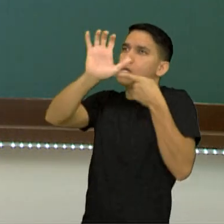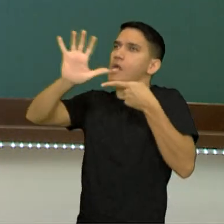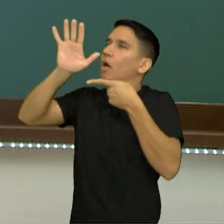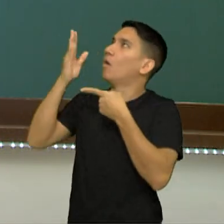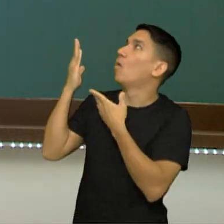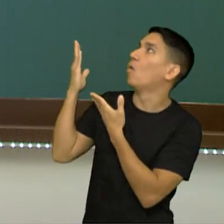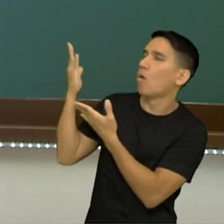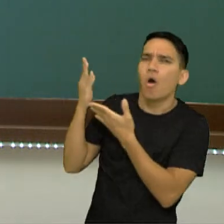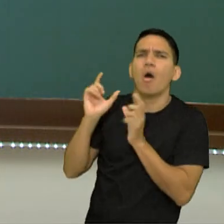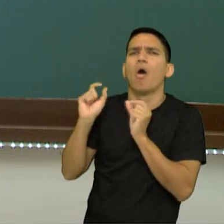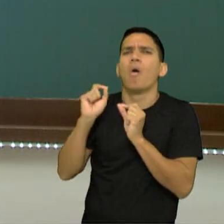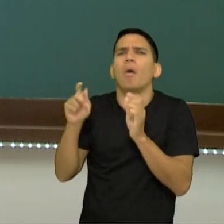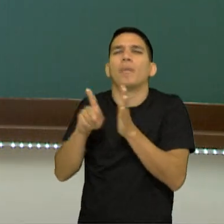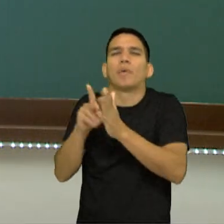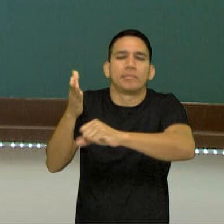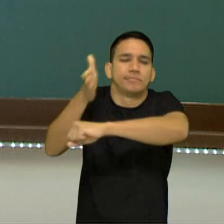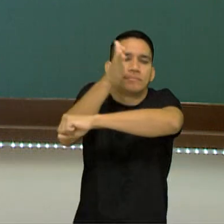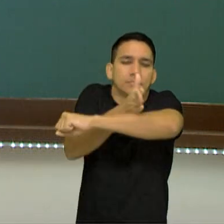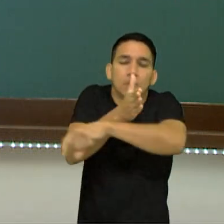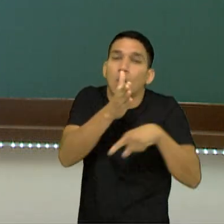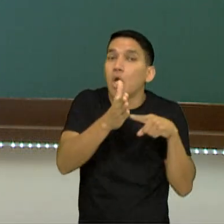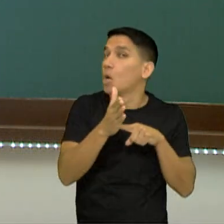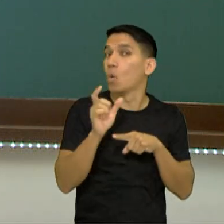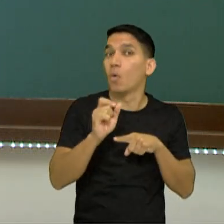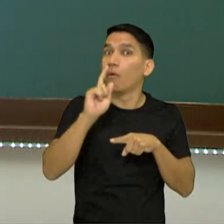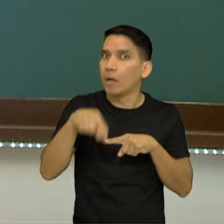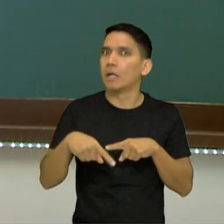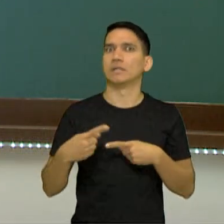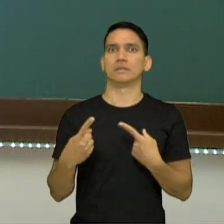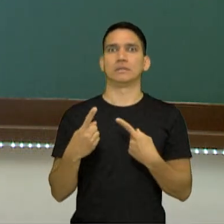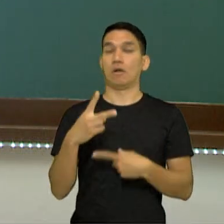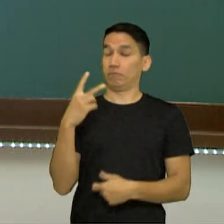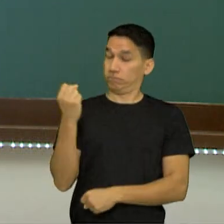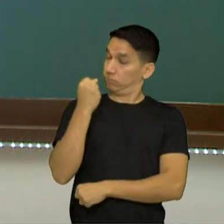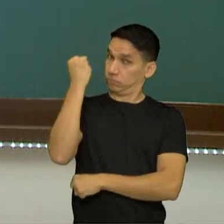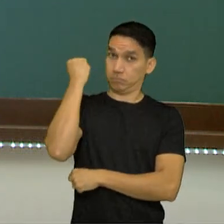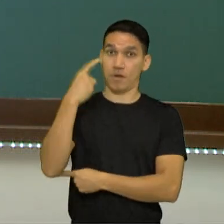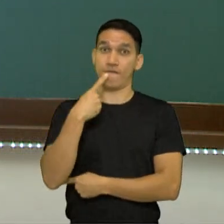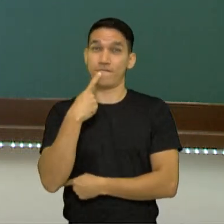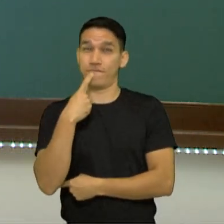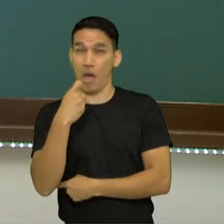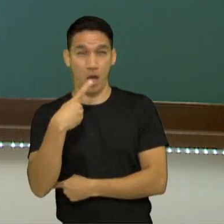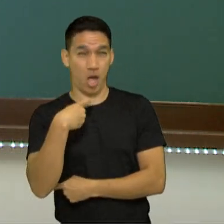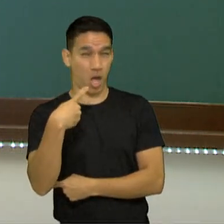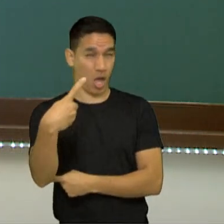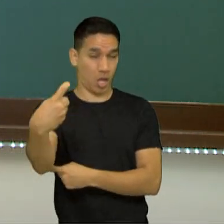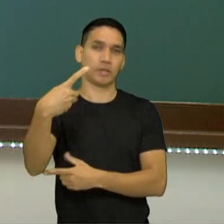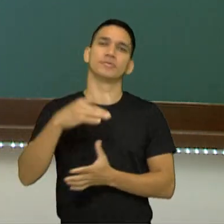Europa, lá na Idade Média, certamente estaria bem vermelho, porque